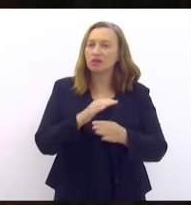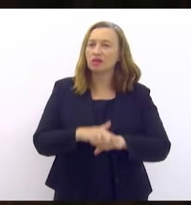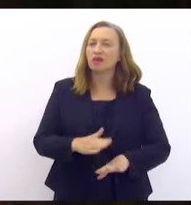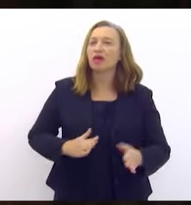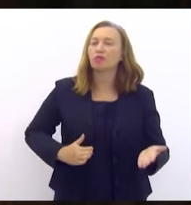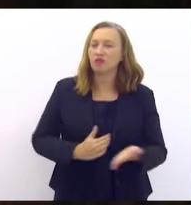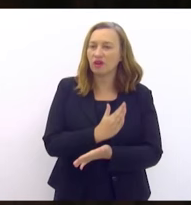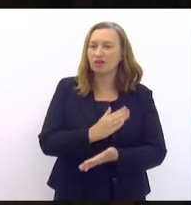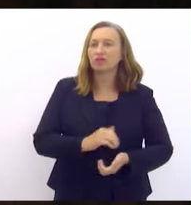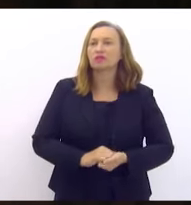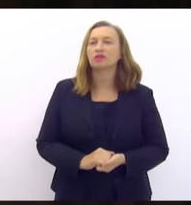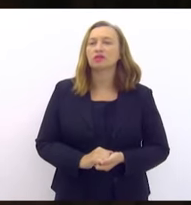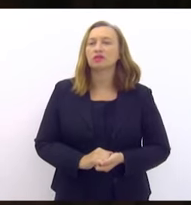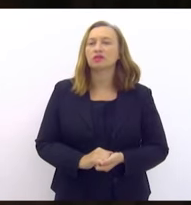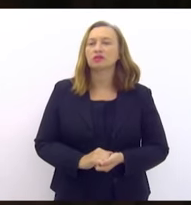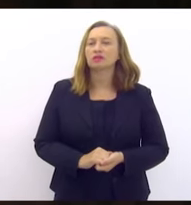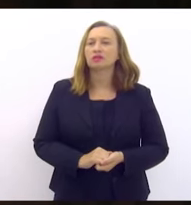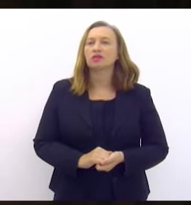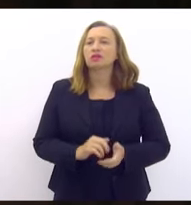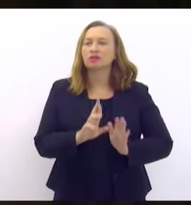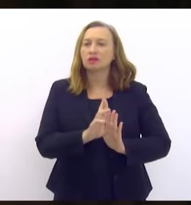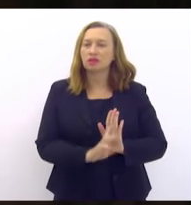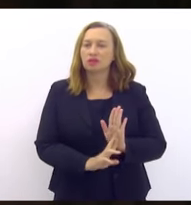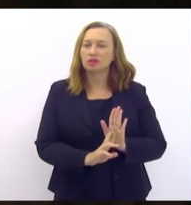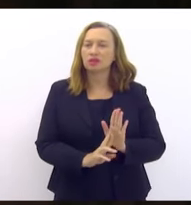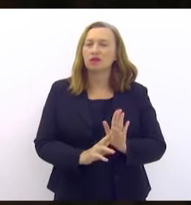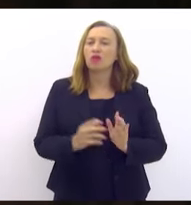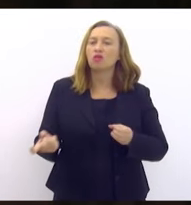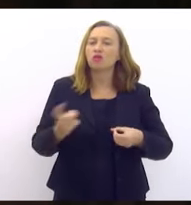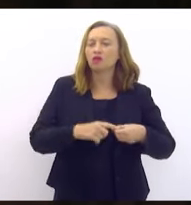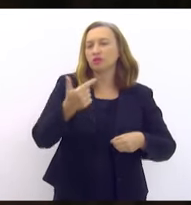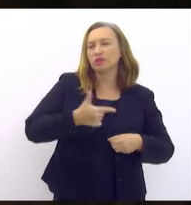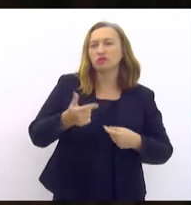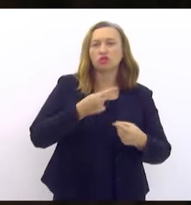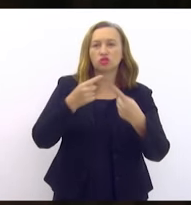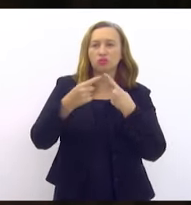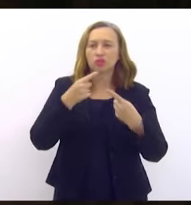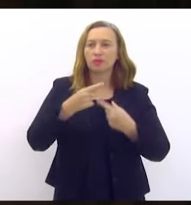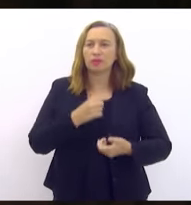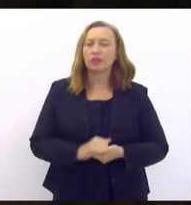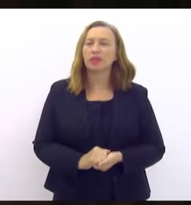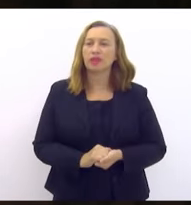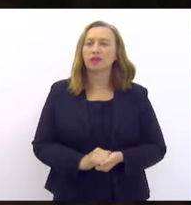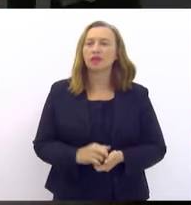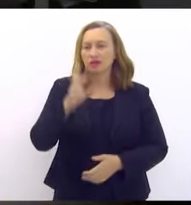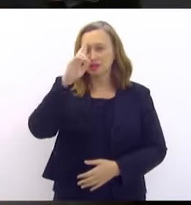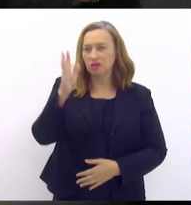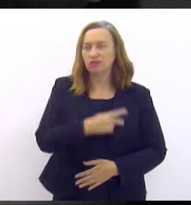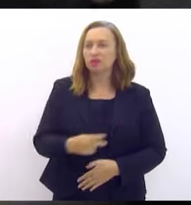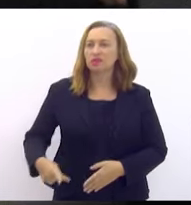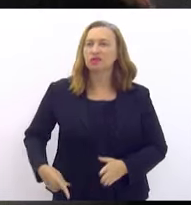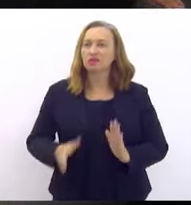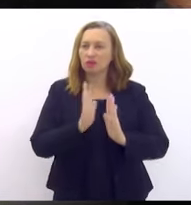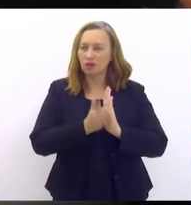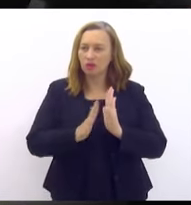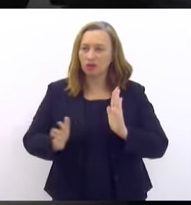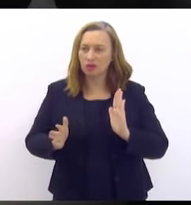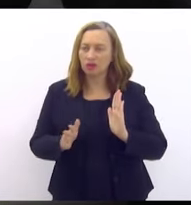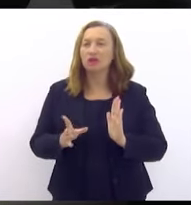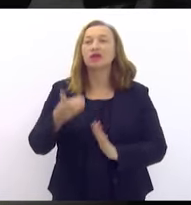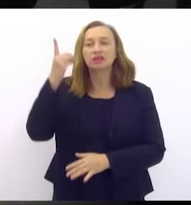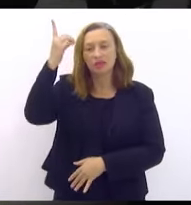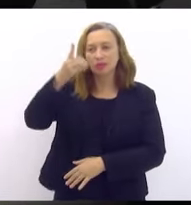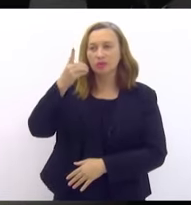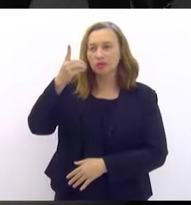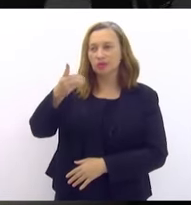estão aprovado vai a redação do vencido para a segunda discussão senhora Presidente questão de ordem Deputado luí Paulo